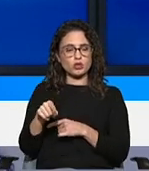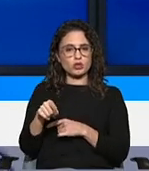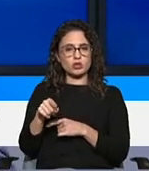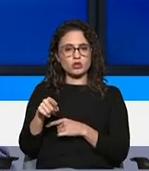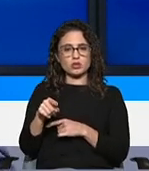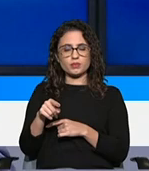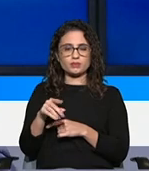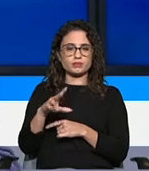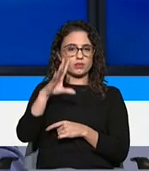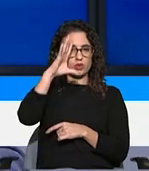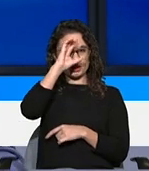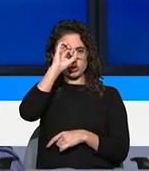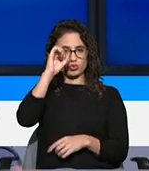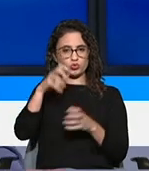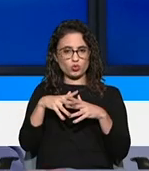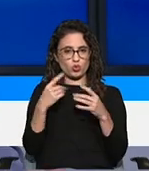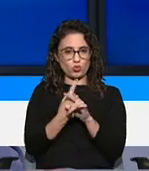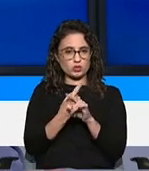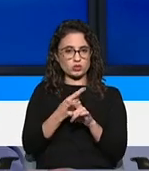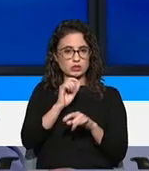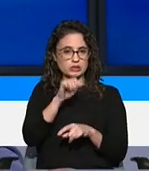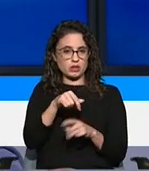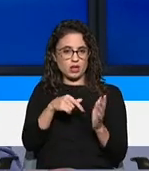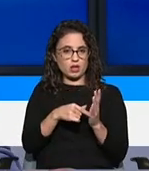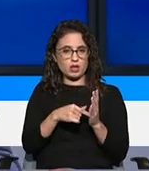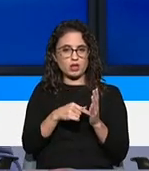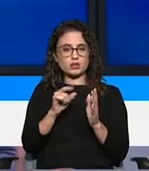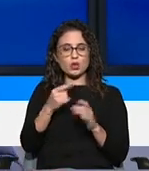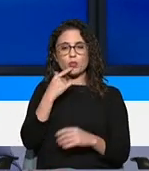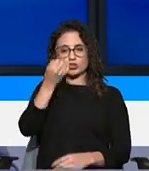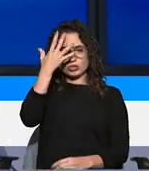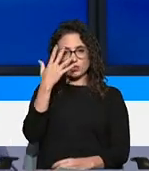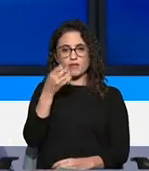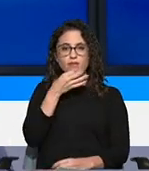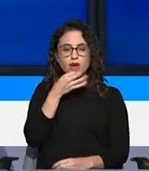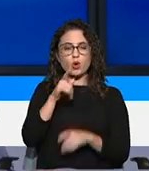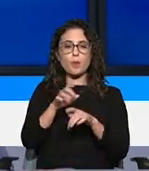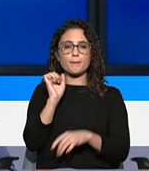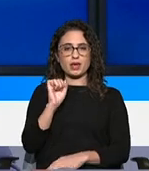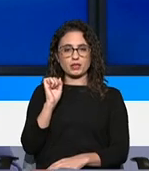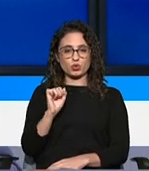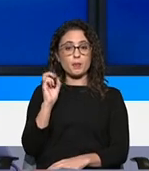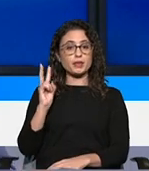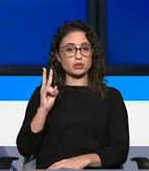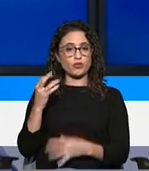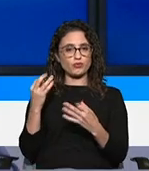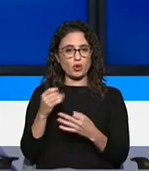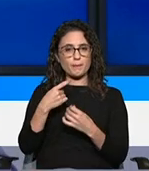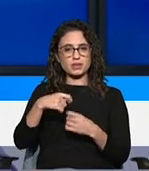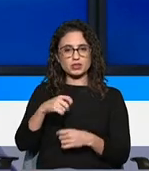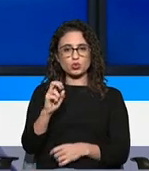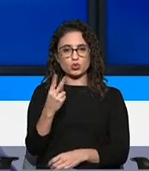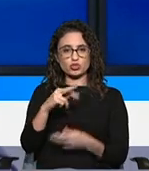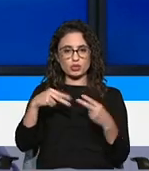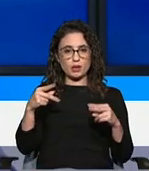Senor arguída e nós não nos podemos esquecer também ao Senhor Deputado senhor Deputado fala do partido socialista o PSD teve dois presidentes de câmara made foram